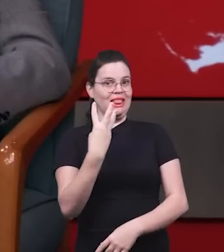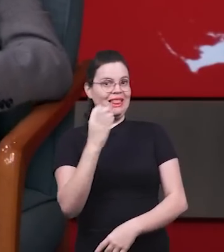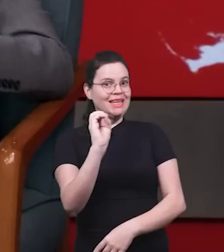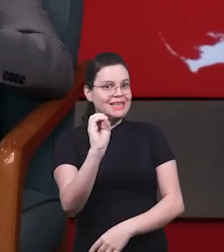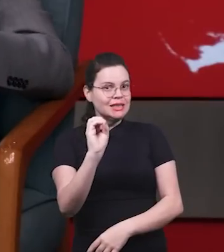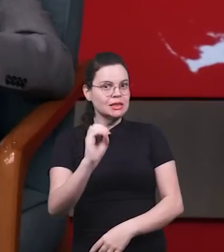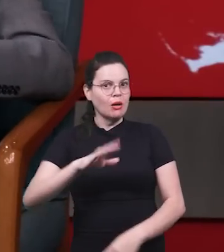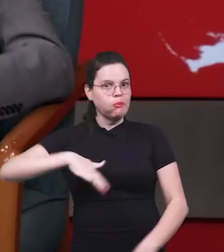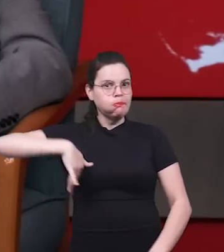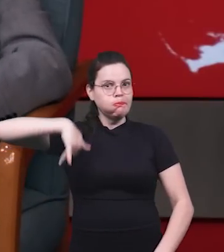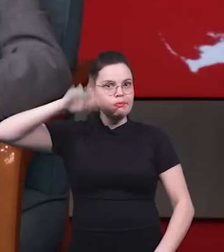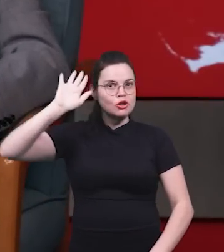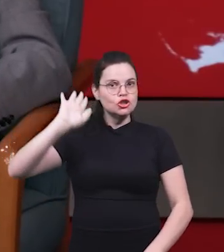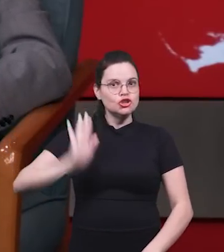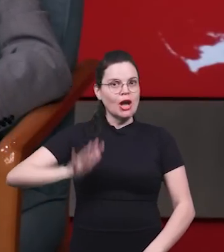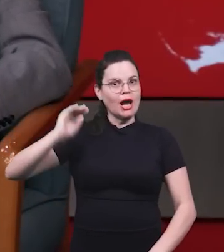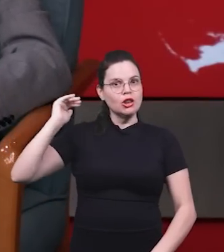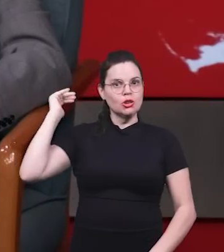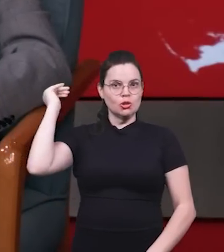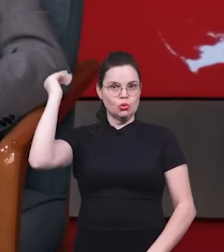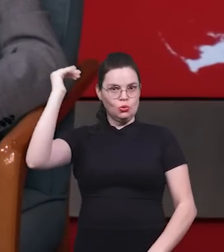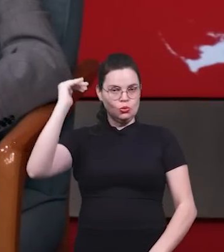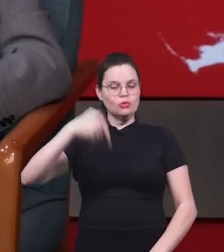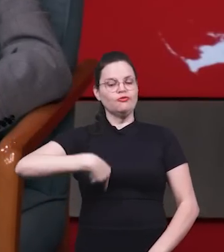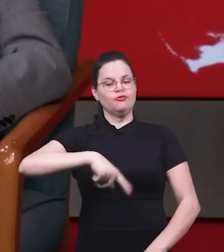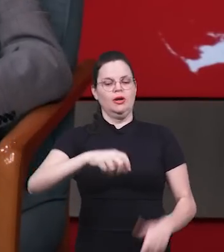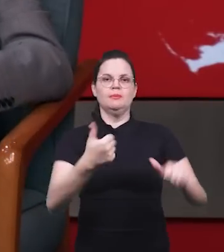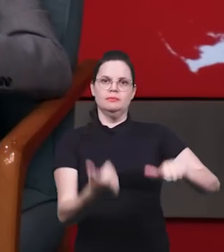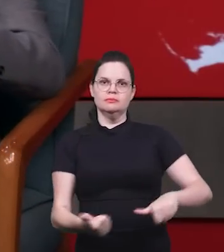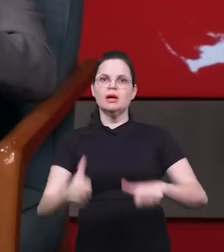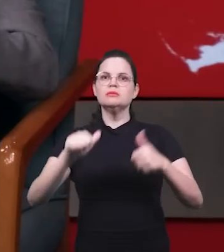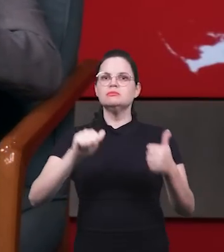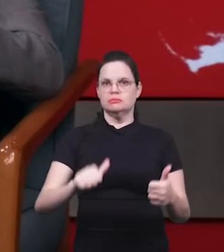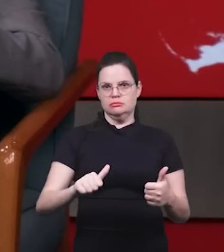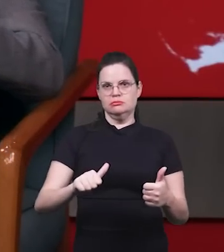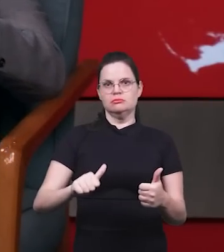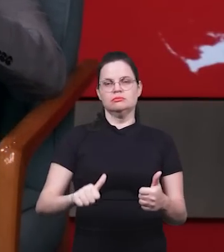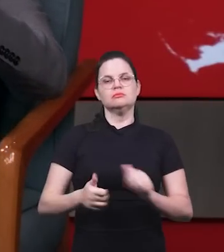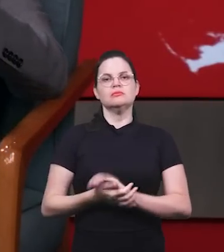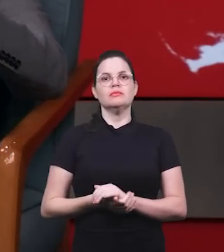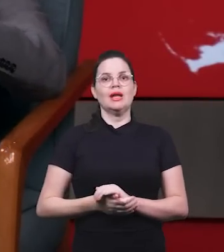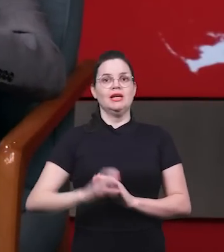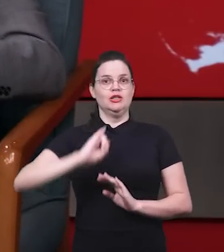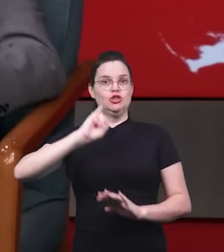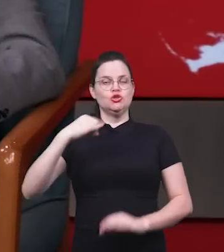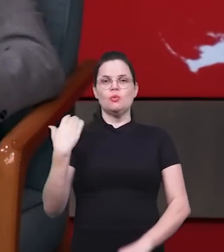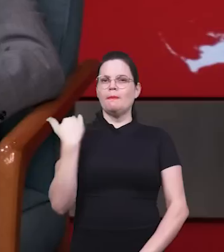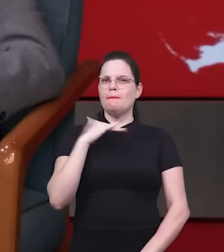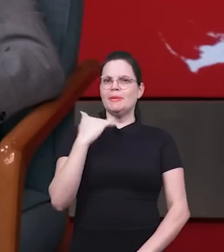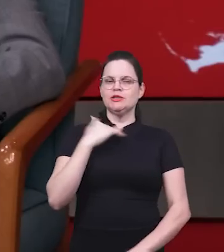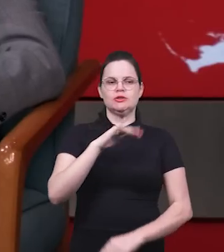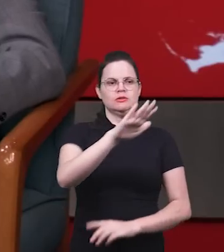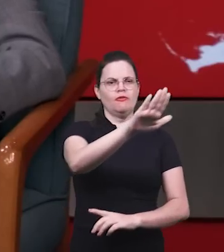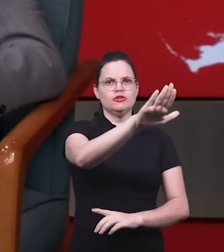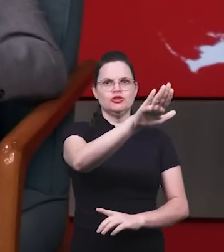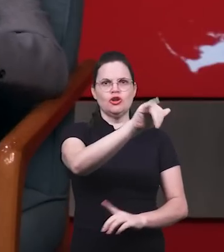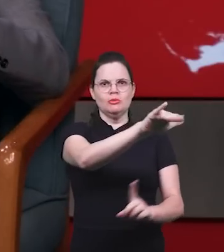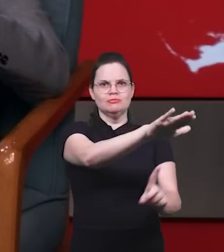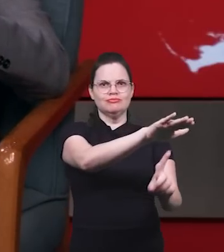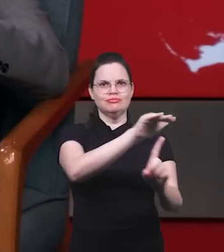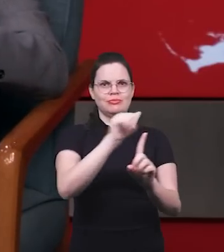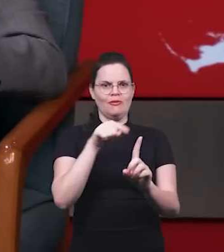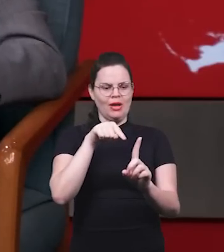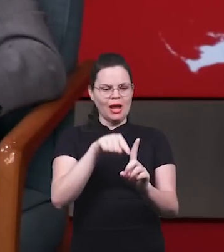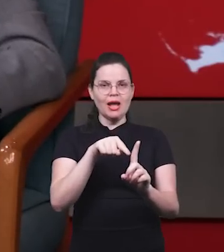João Batista, que vem e o batiza nas águas. João, quando batiza Jesus nas águas,